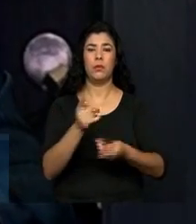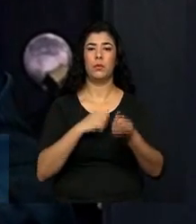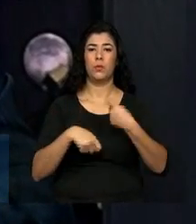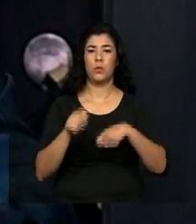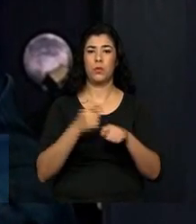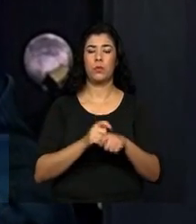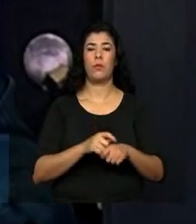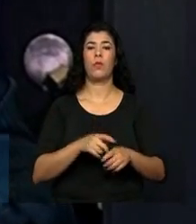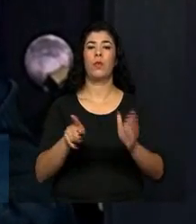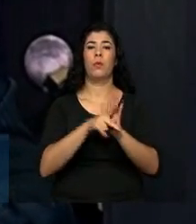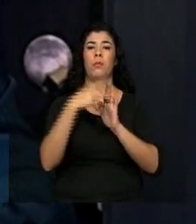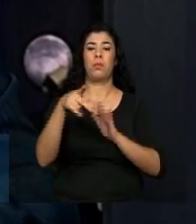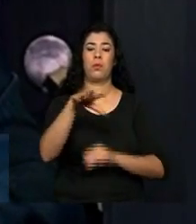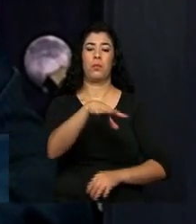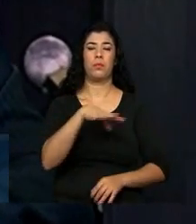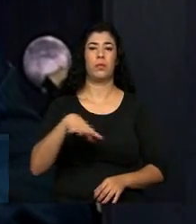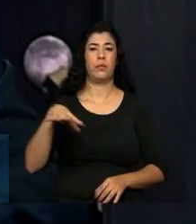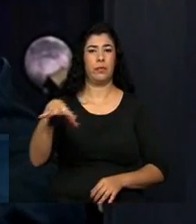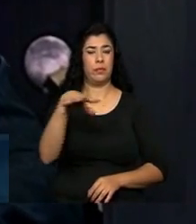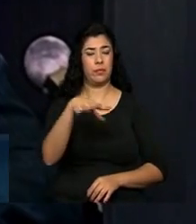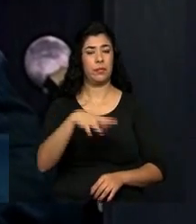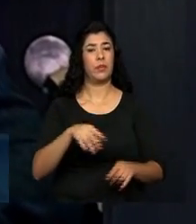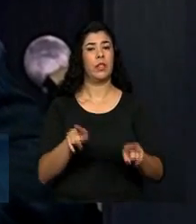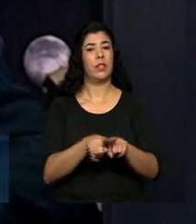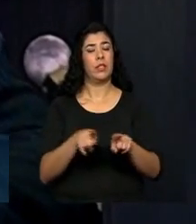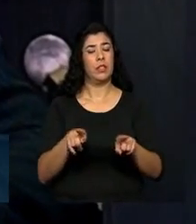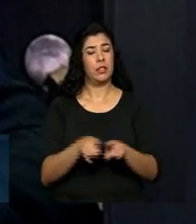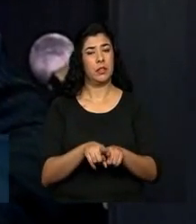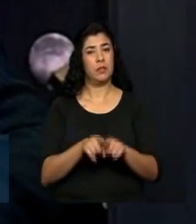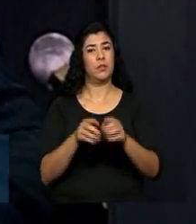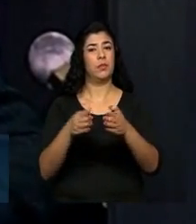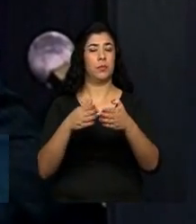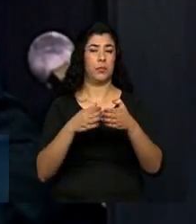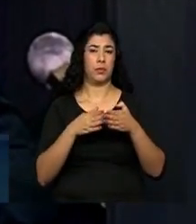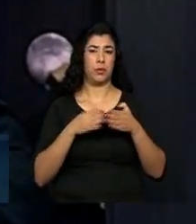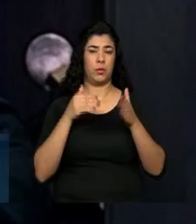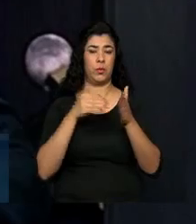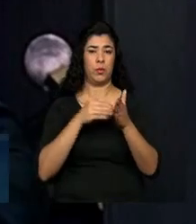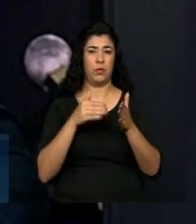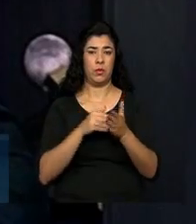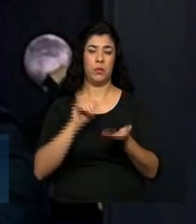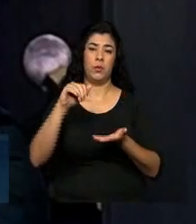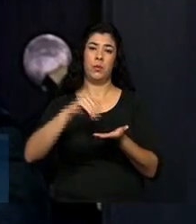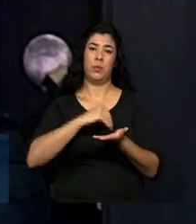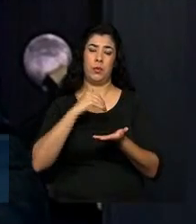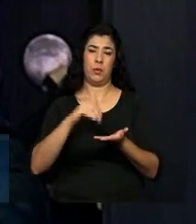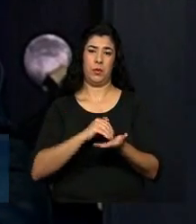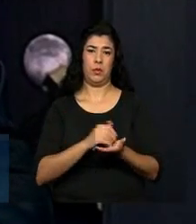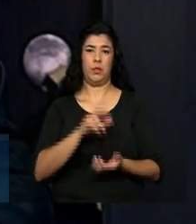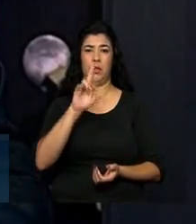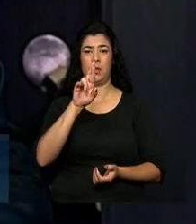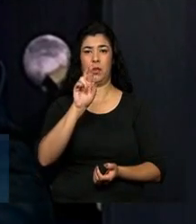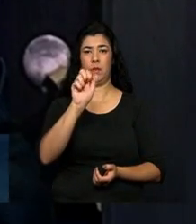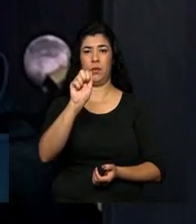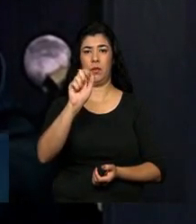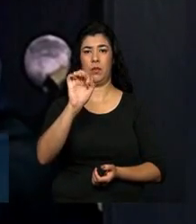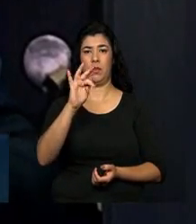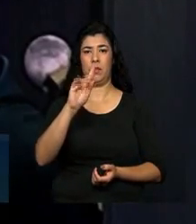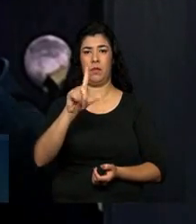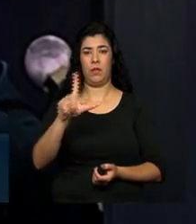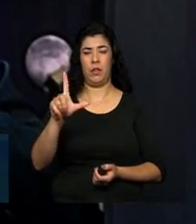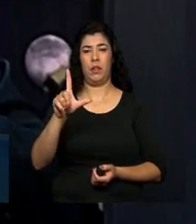por um outro lado eu vou pedir aqui ao final que o secretário Rafael Rezende ele